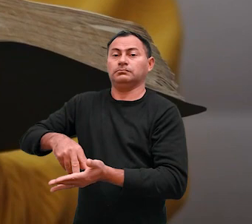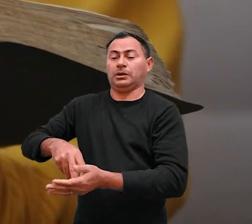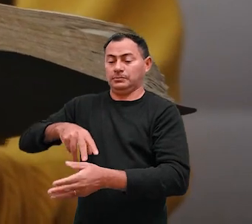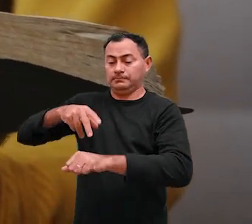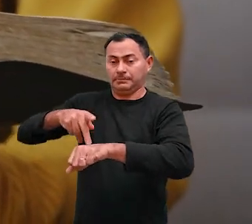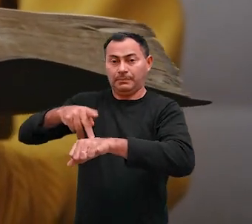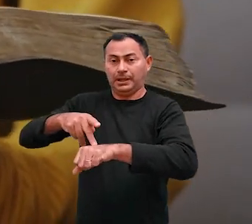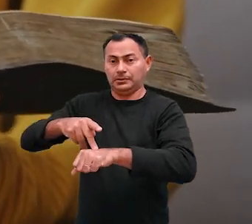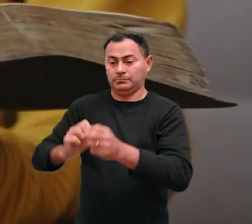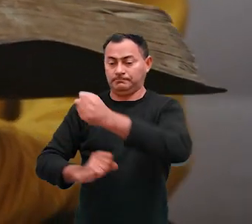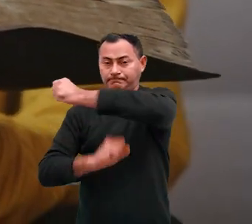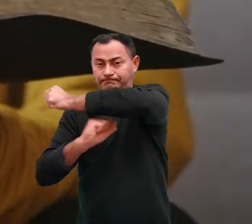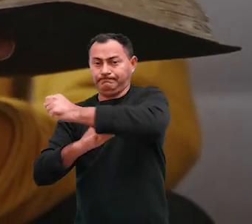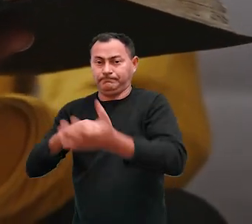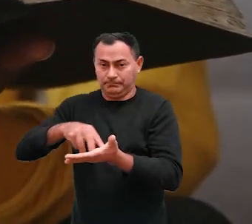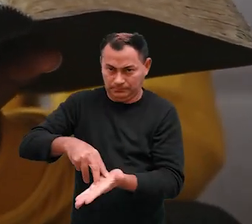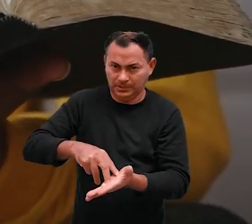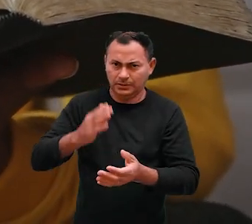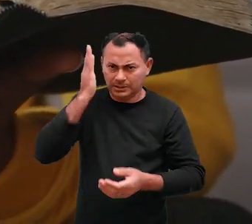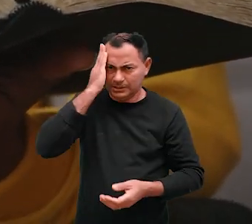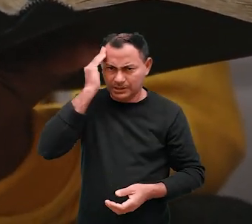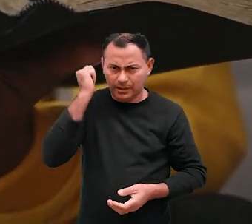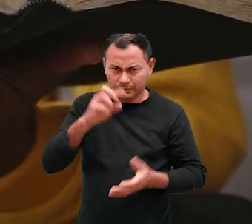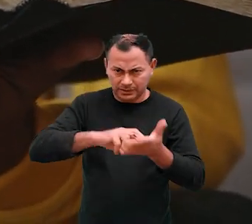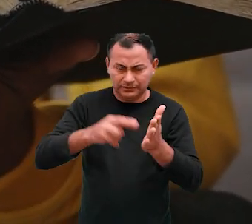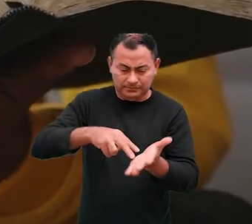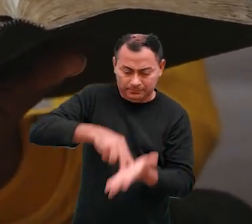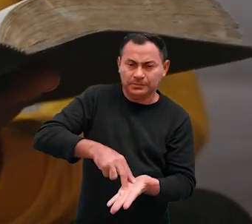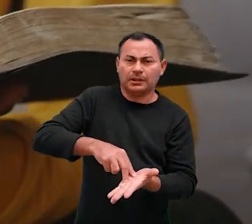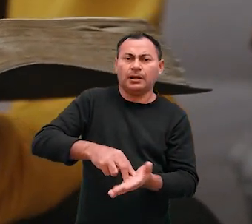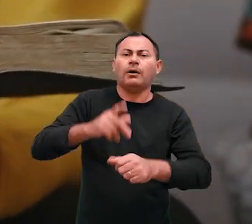estava firmada na rocha. Você sabe o que é estar firmado